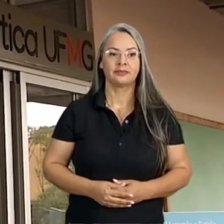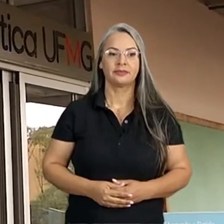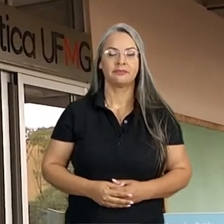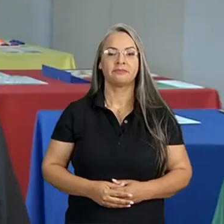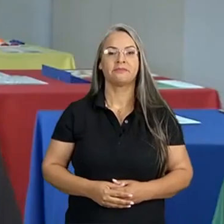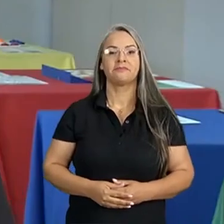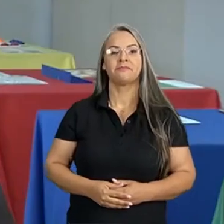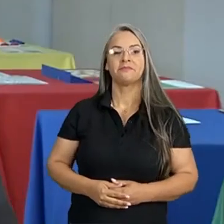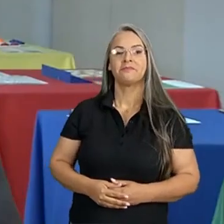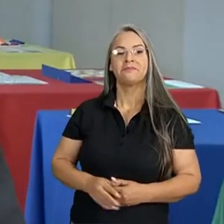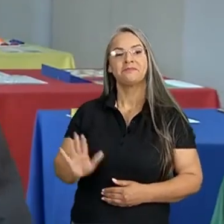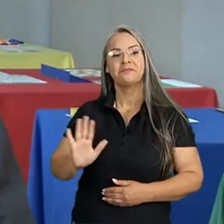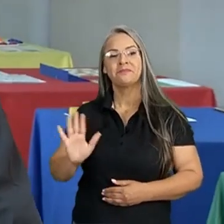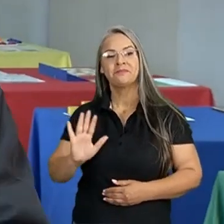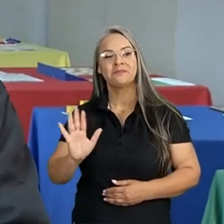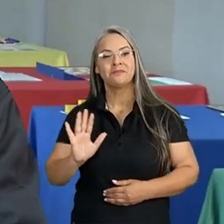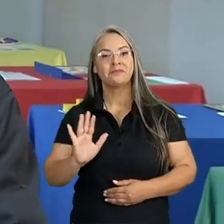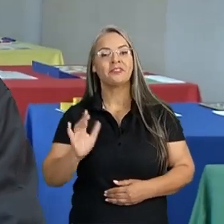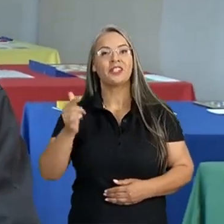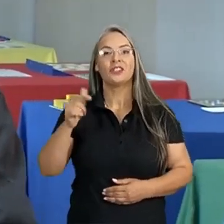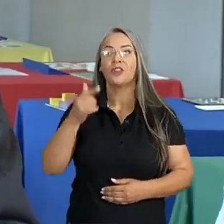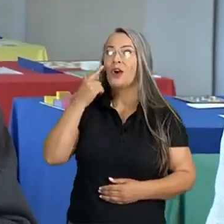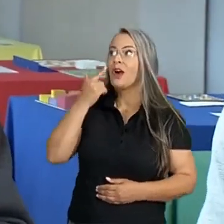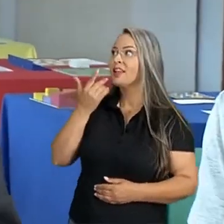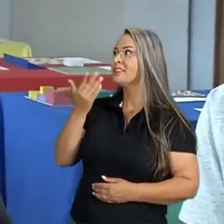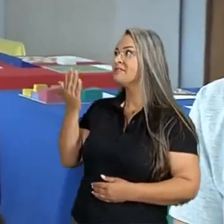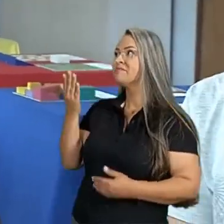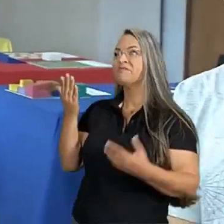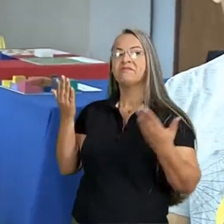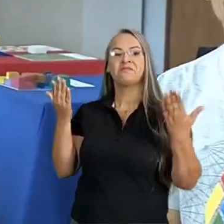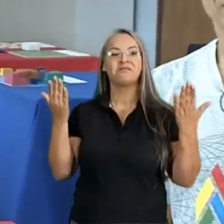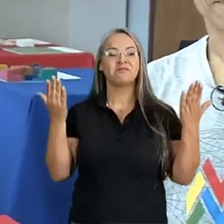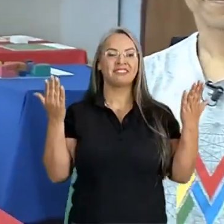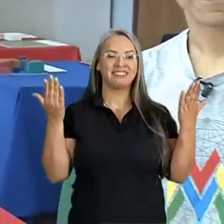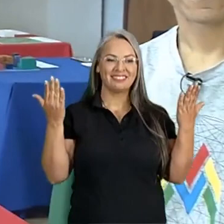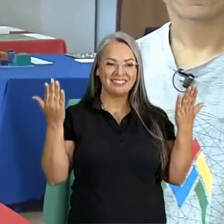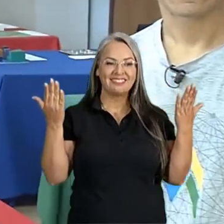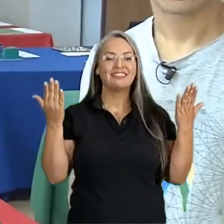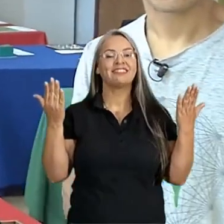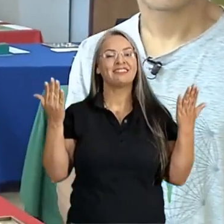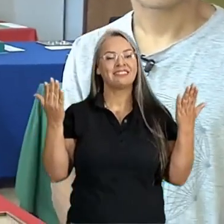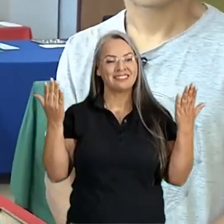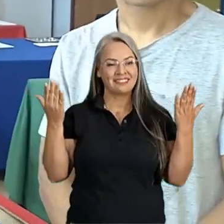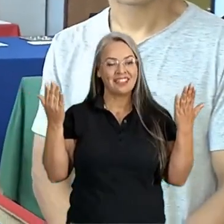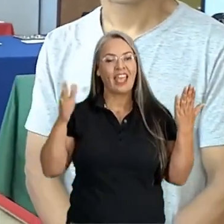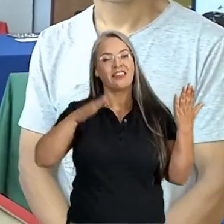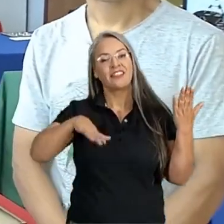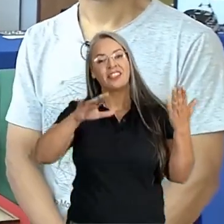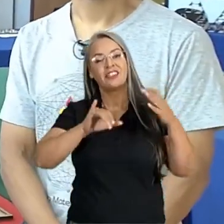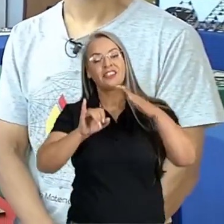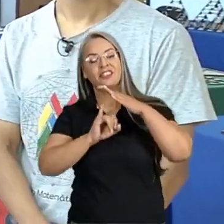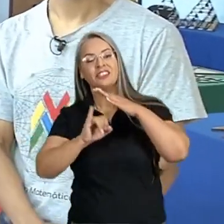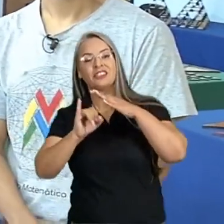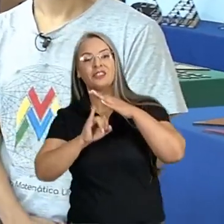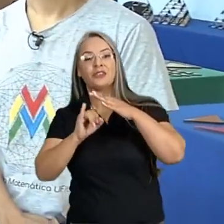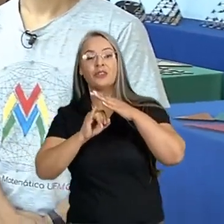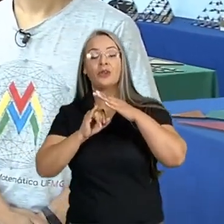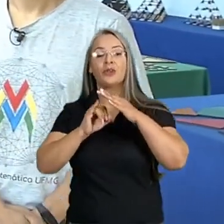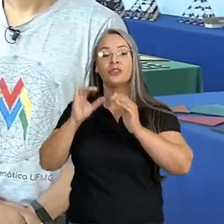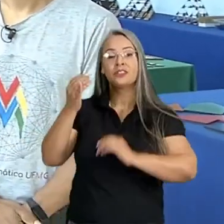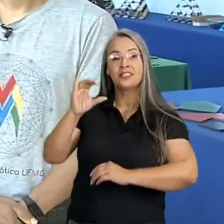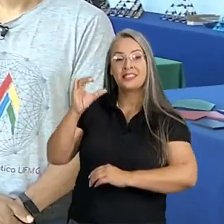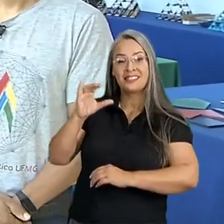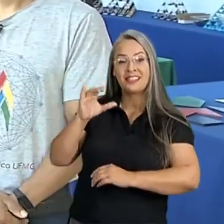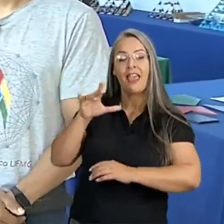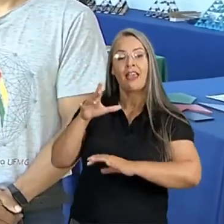o estudantes nós estamos aqui no museu de matemática da UFMG que fica no instituto de ciências exatas desse espaço bem